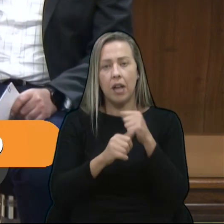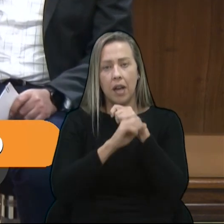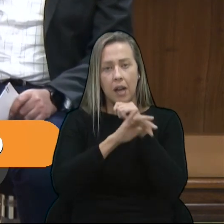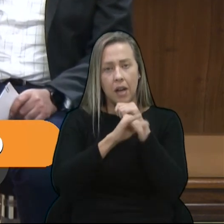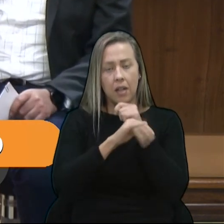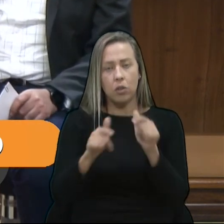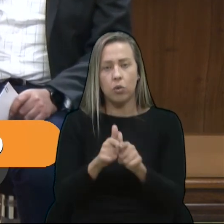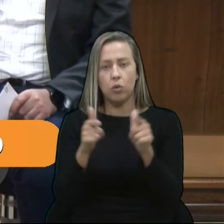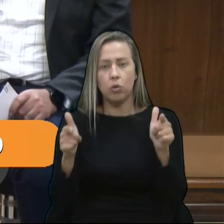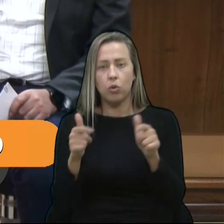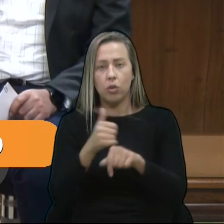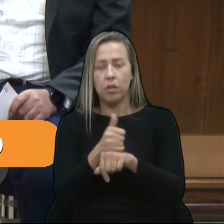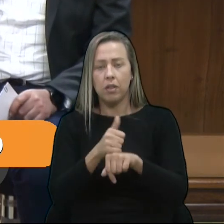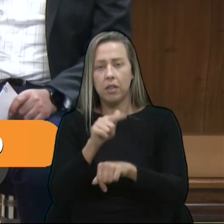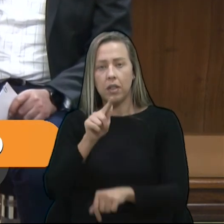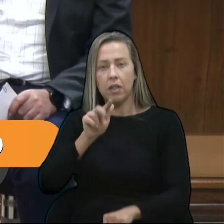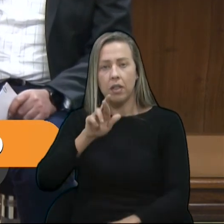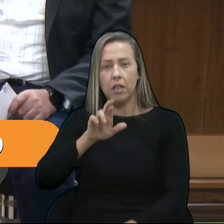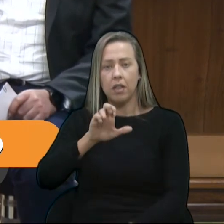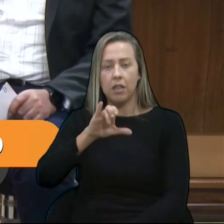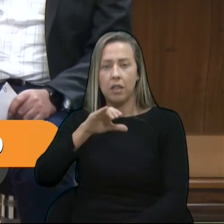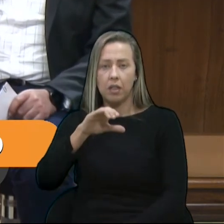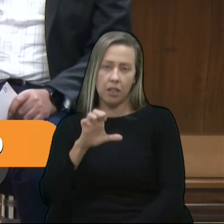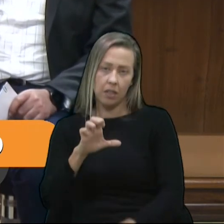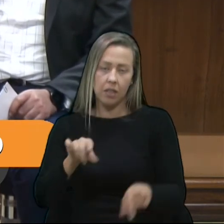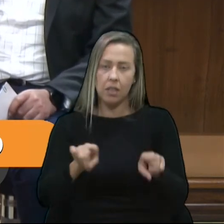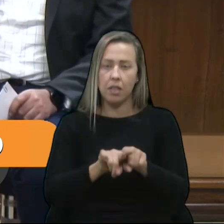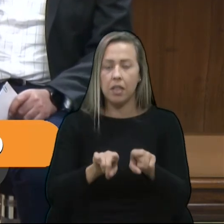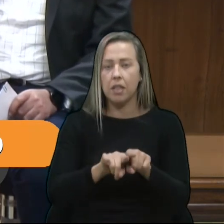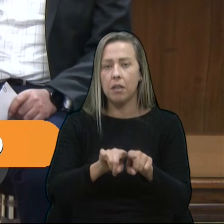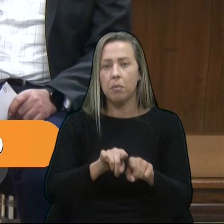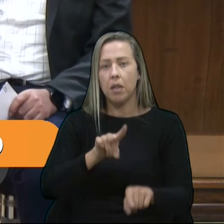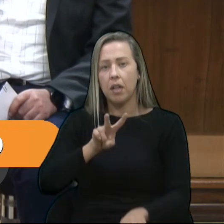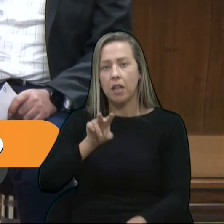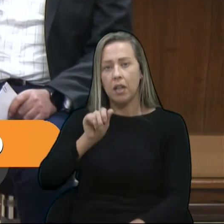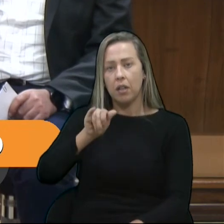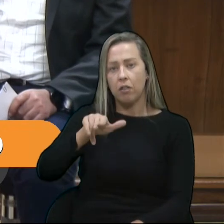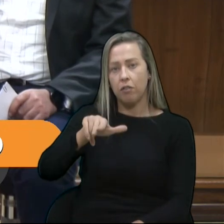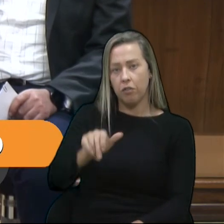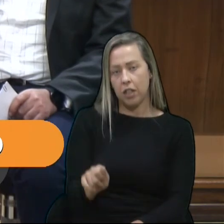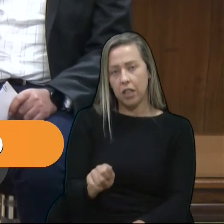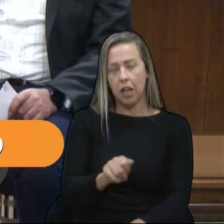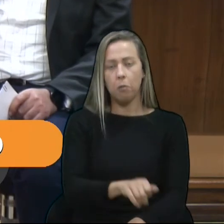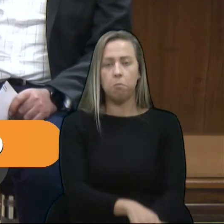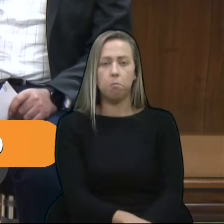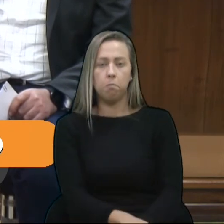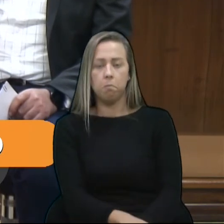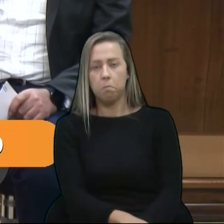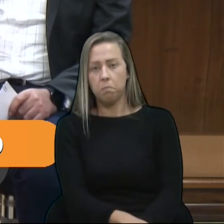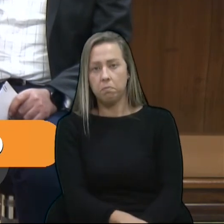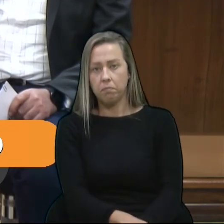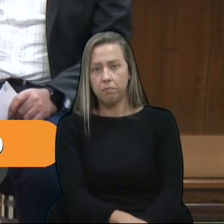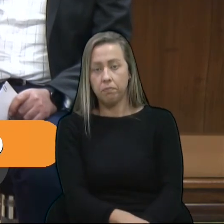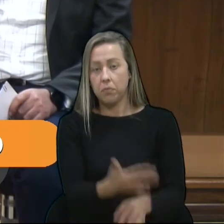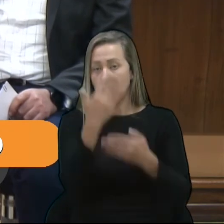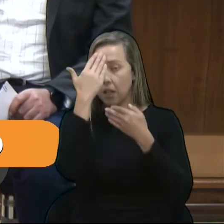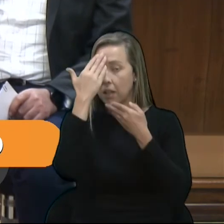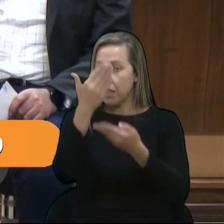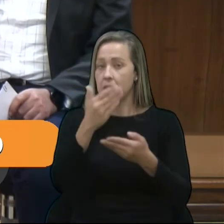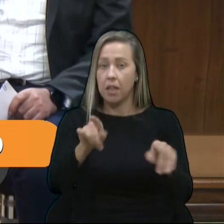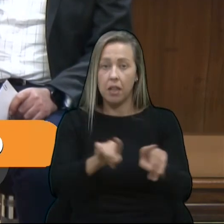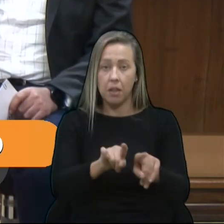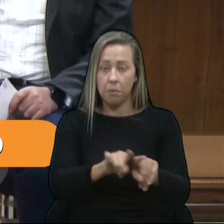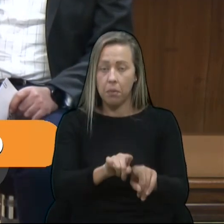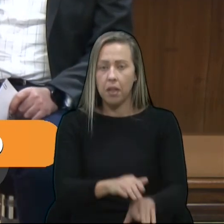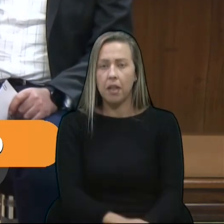as jornalistas Grace Matos e também Vânia Marta Esperiorim. Agradecer também